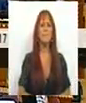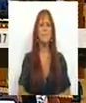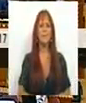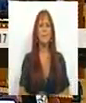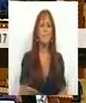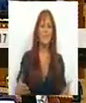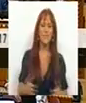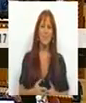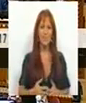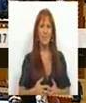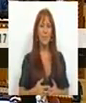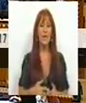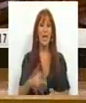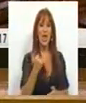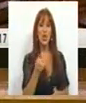Em